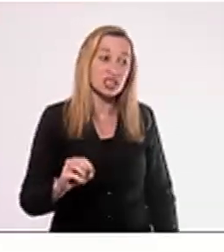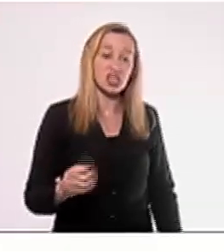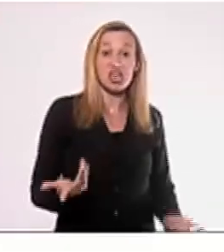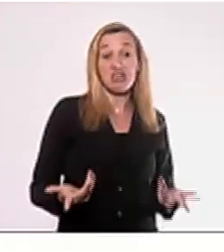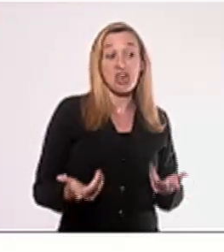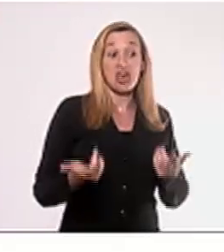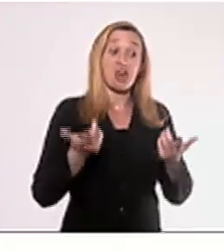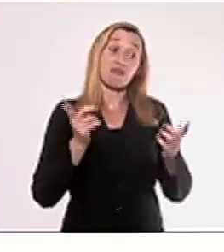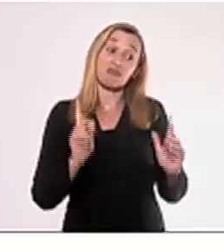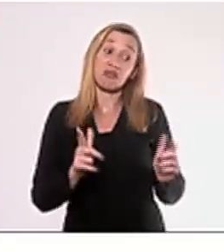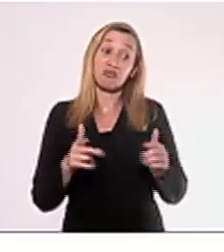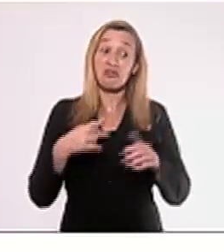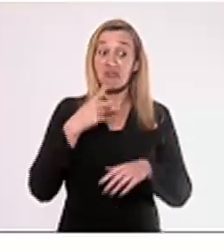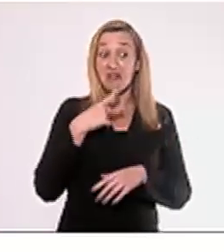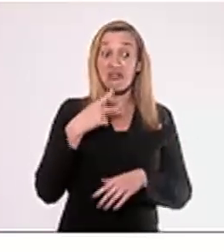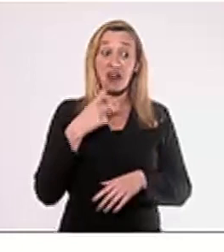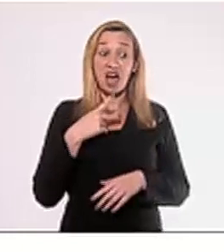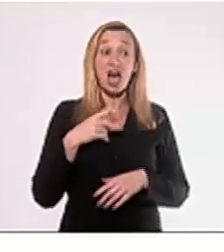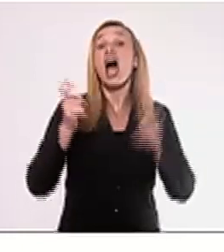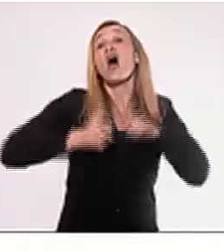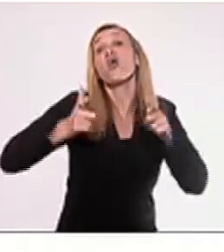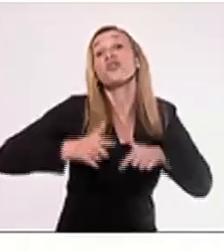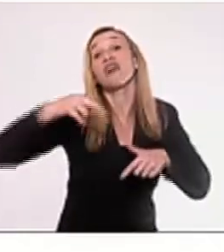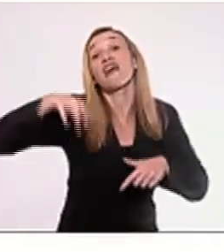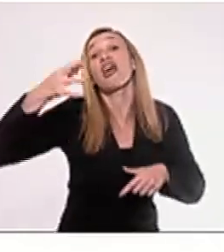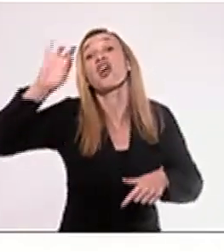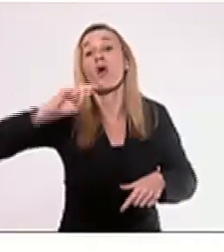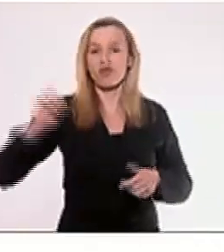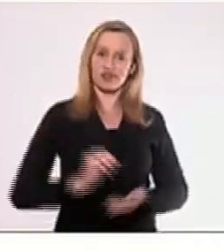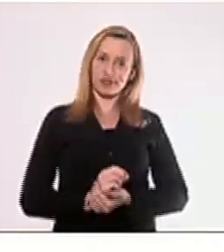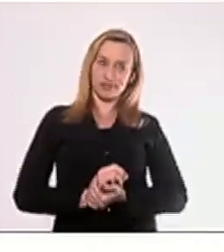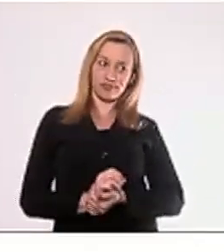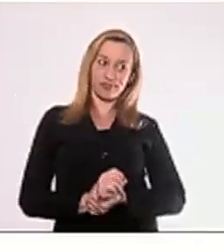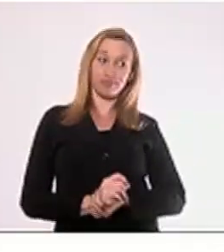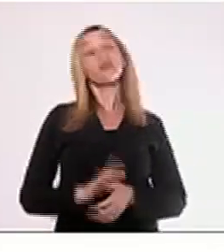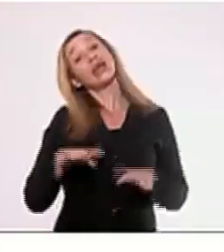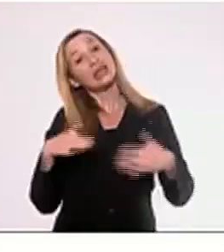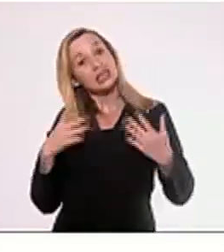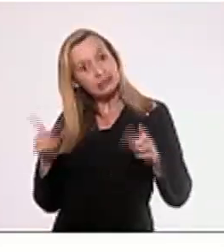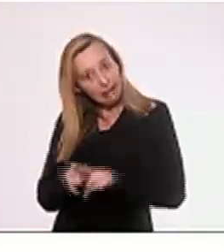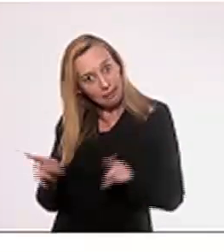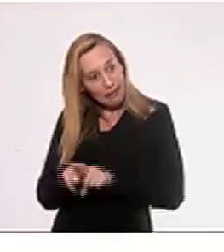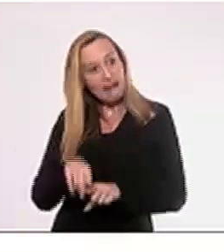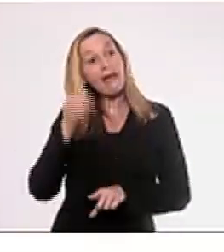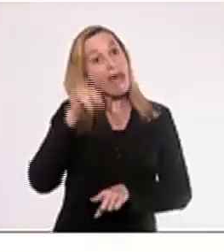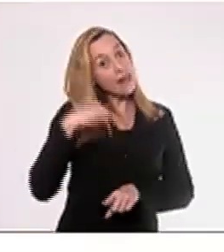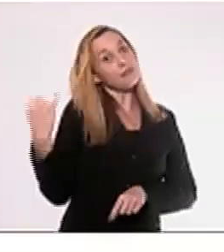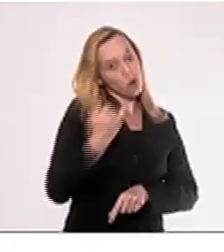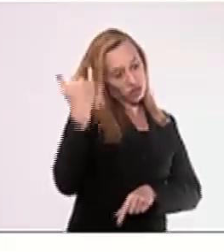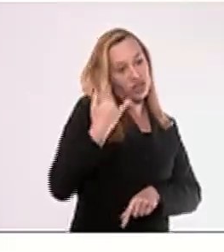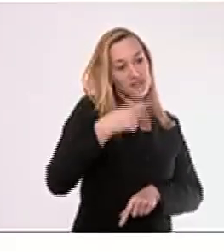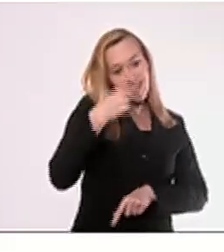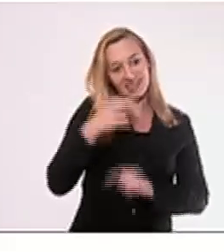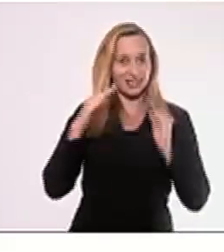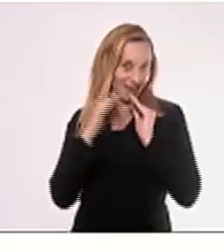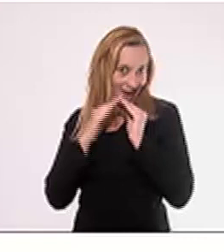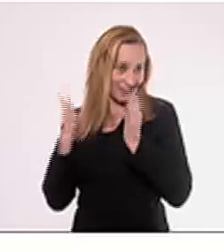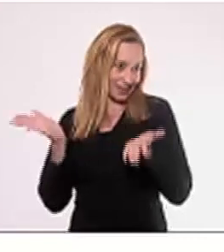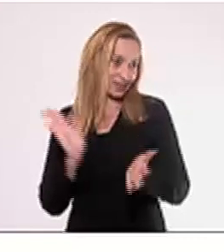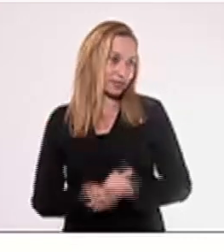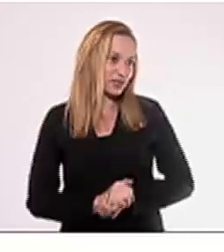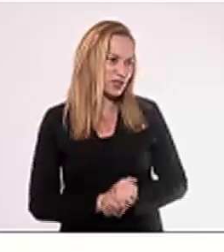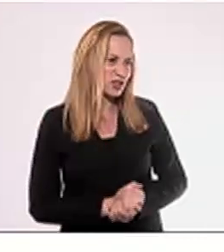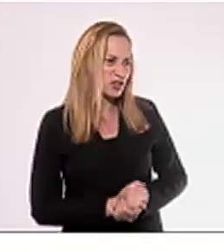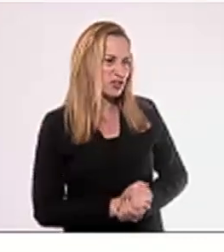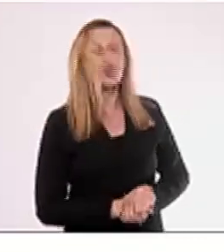aonde está o Queiroz. E mais que isso, é importante trazer aqui nessa casa